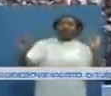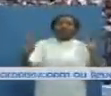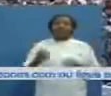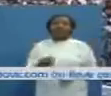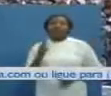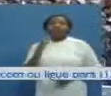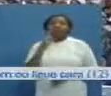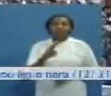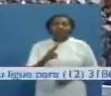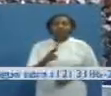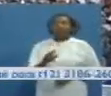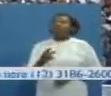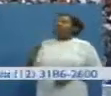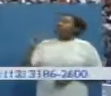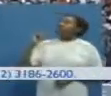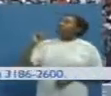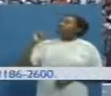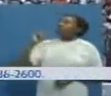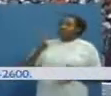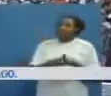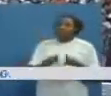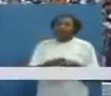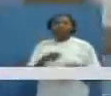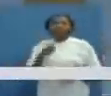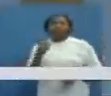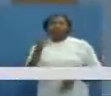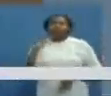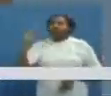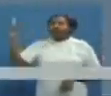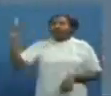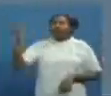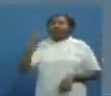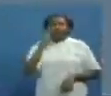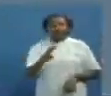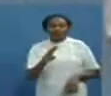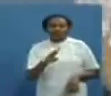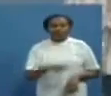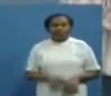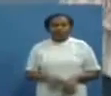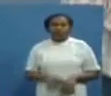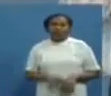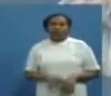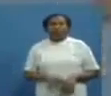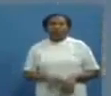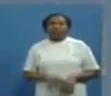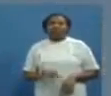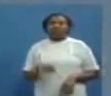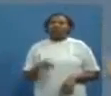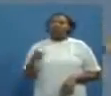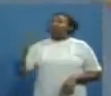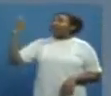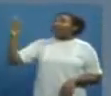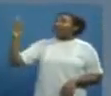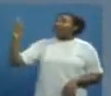três grandes acusações do mundo do pecado e Trindade se o